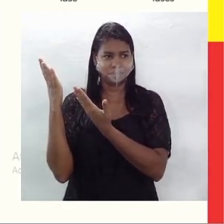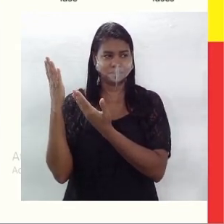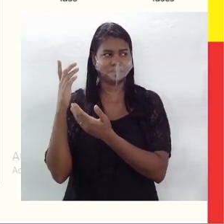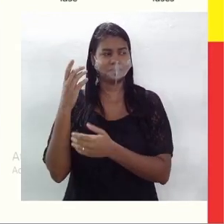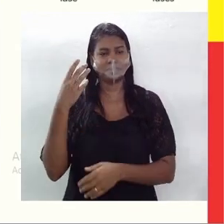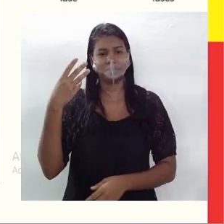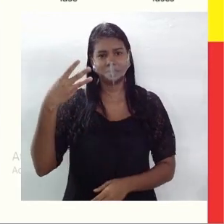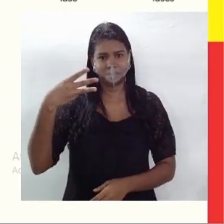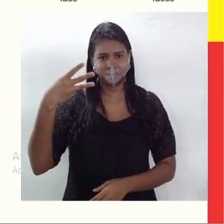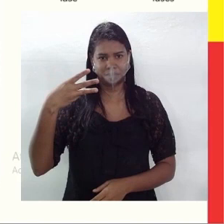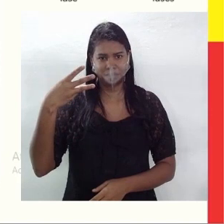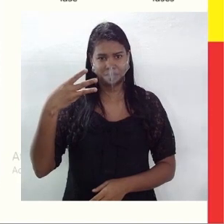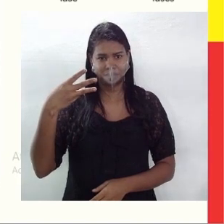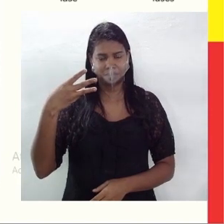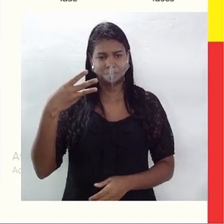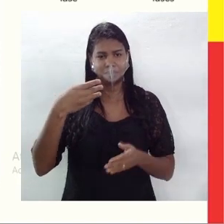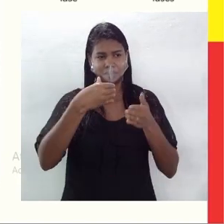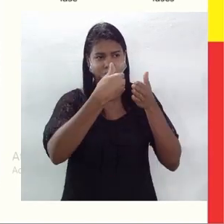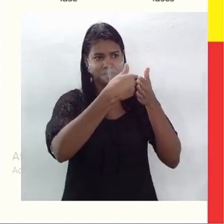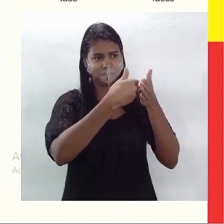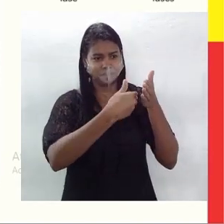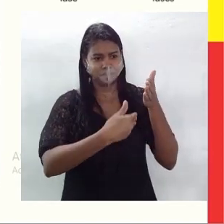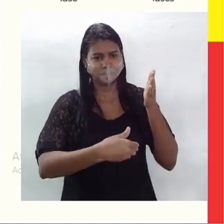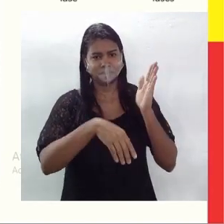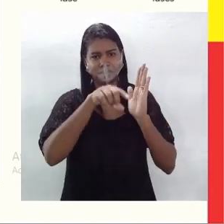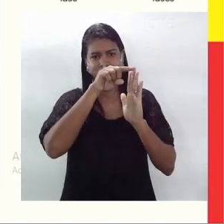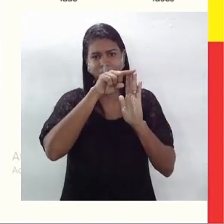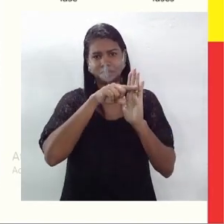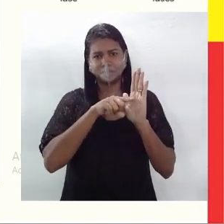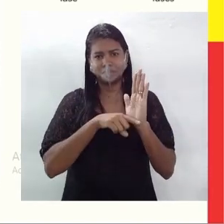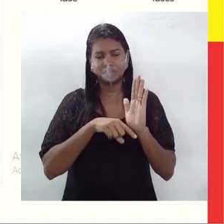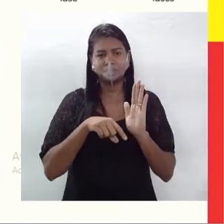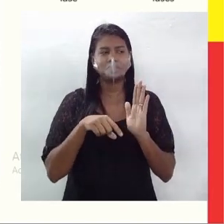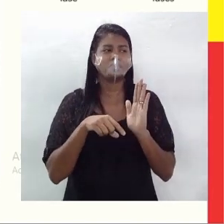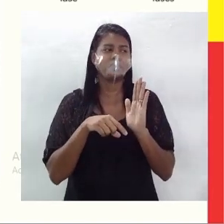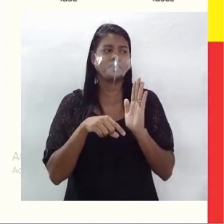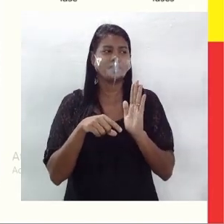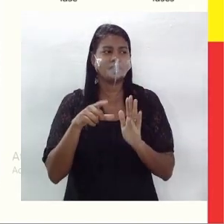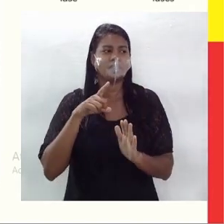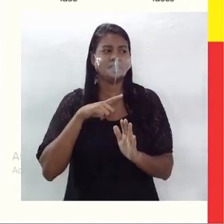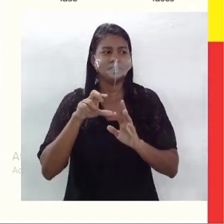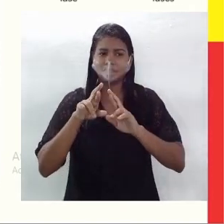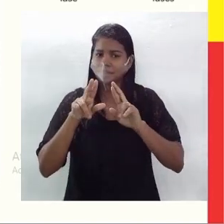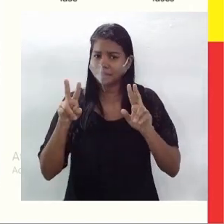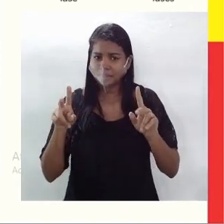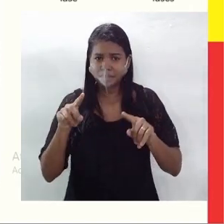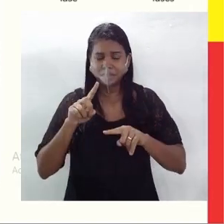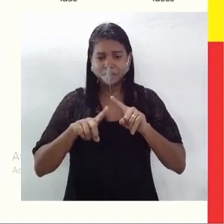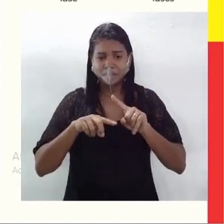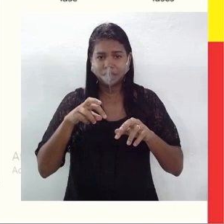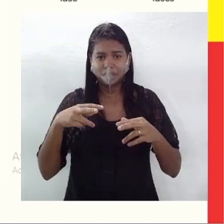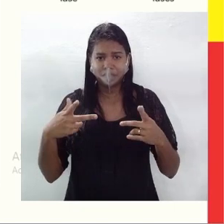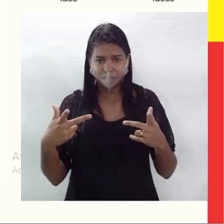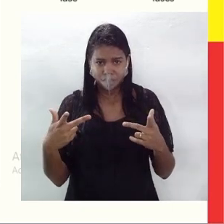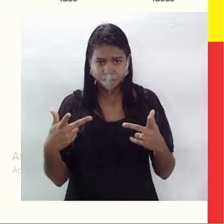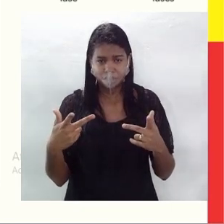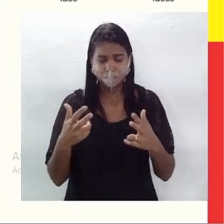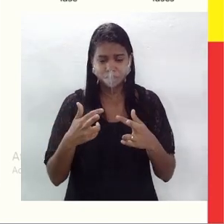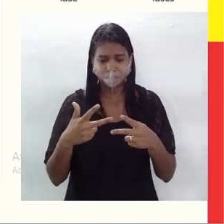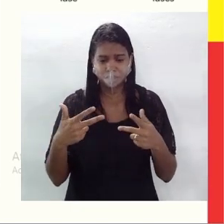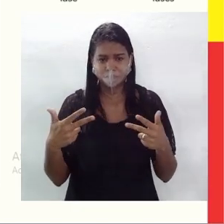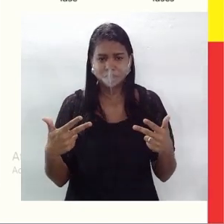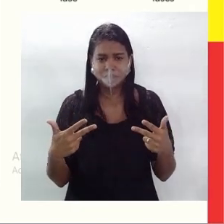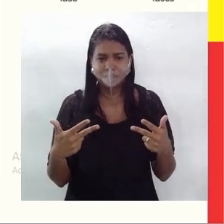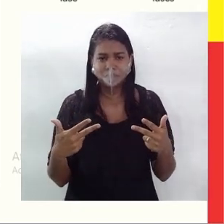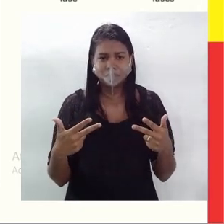3 becas. Nesses 3 becas, a gente vai ter várias substâncias. Então,